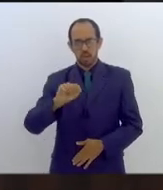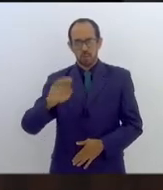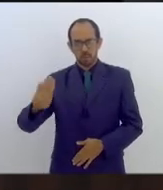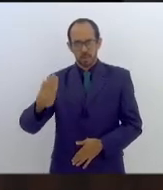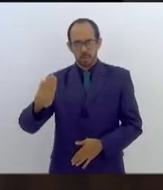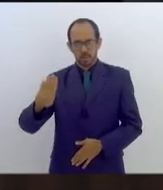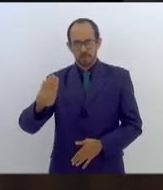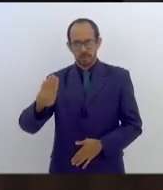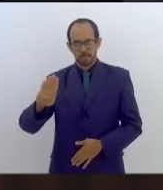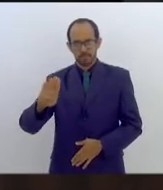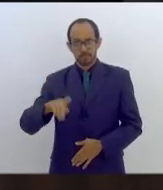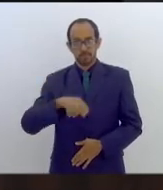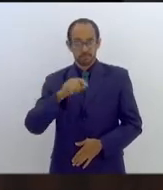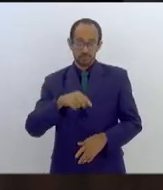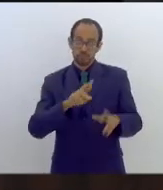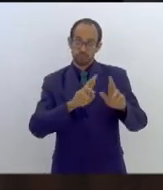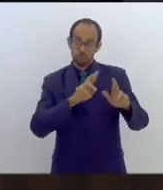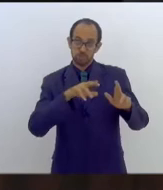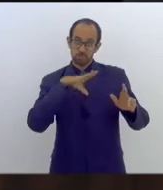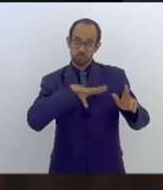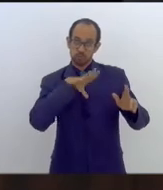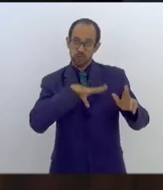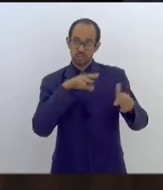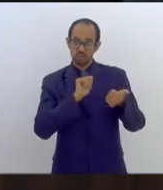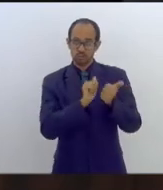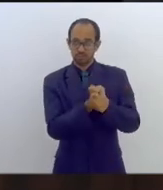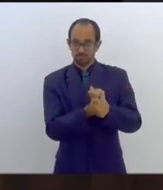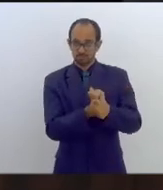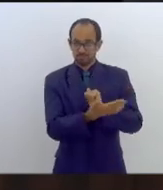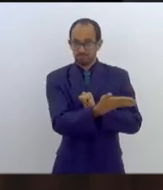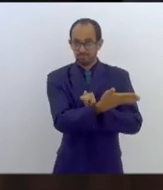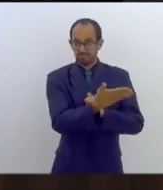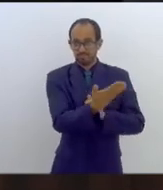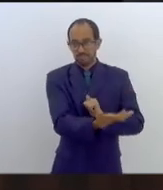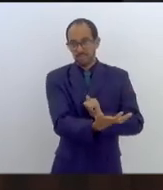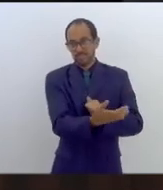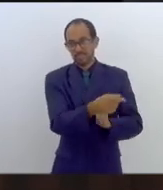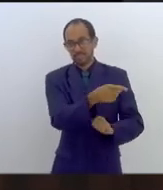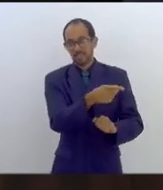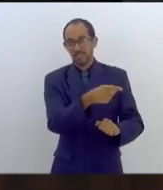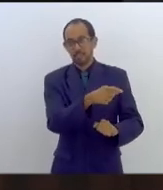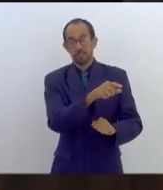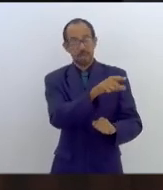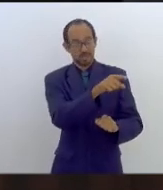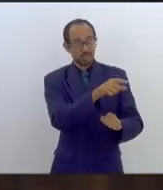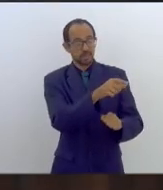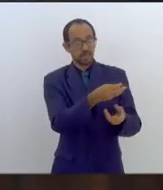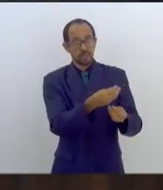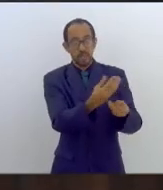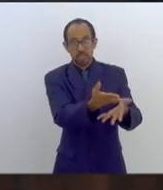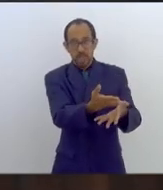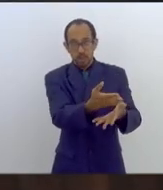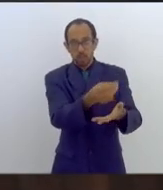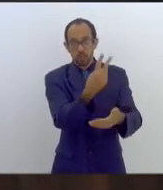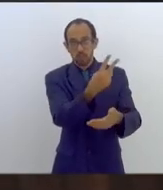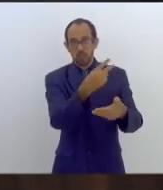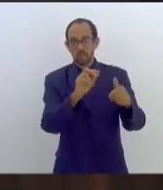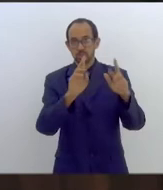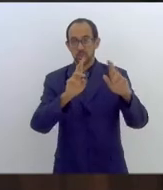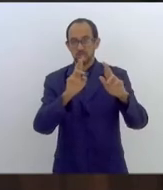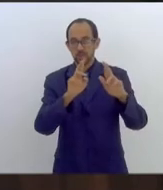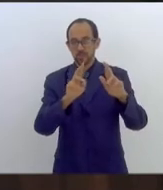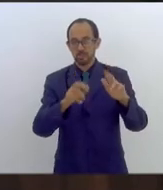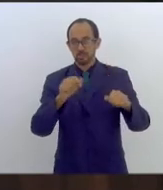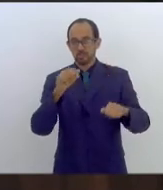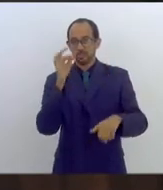que não que é vascaíno mas que nos deu dois grandes torcedores do nosso querido Flamengo só